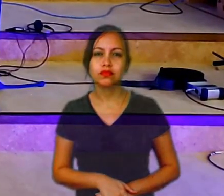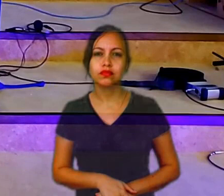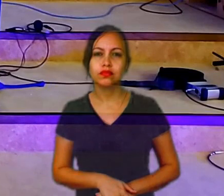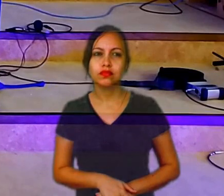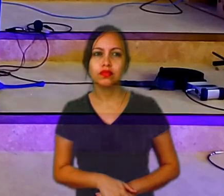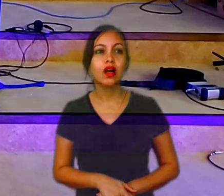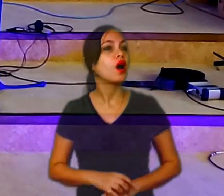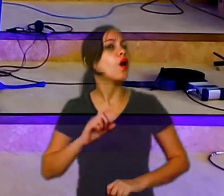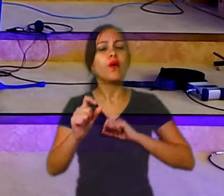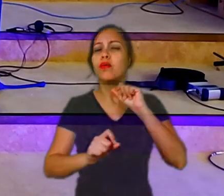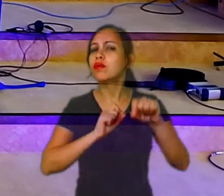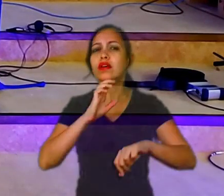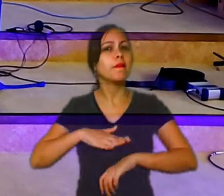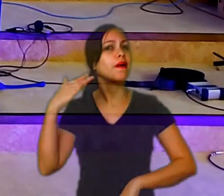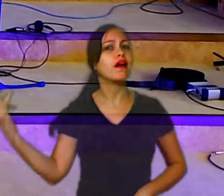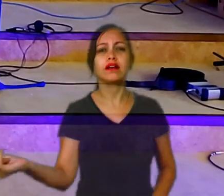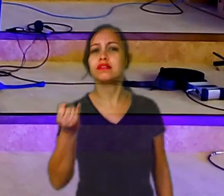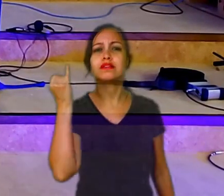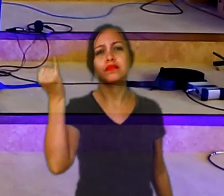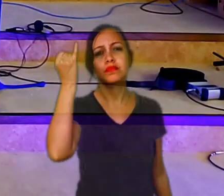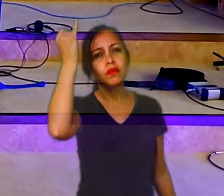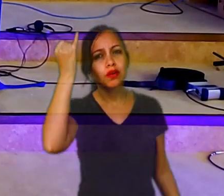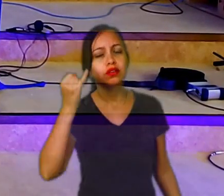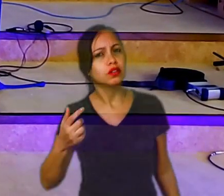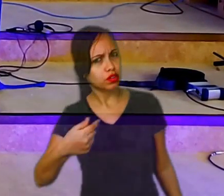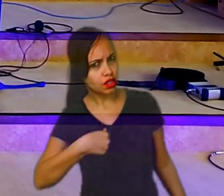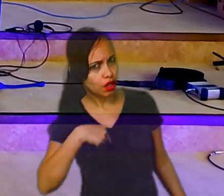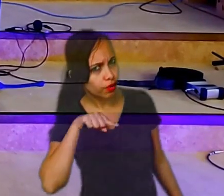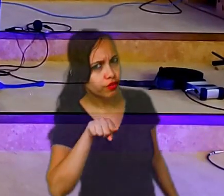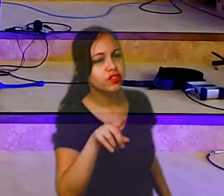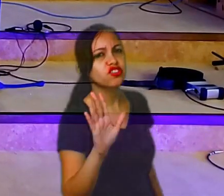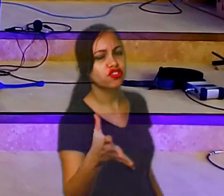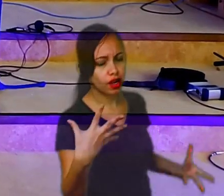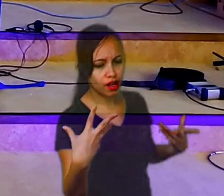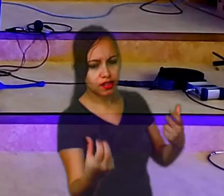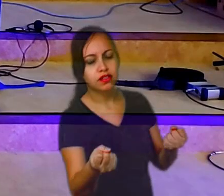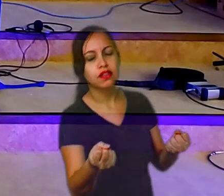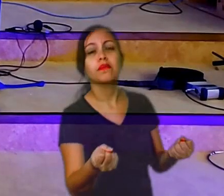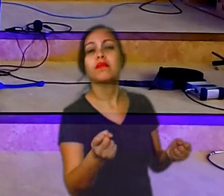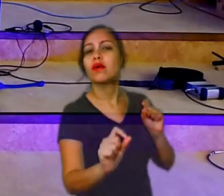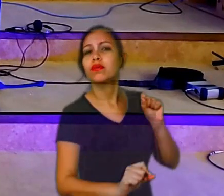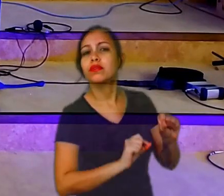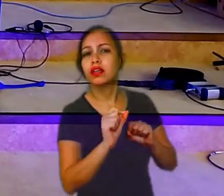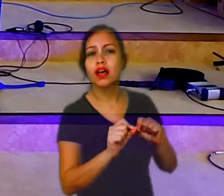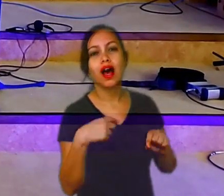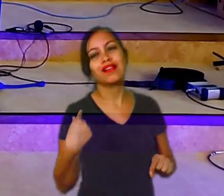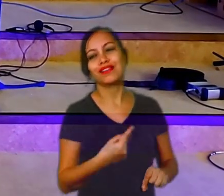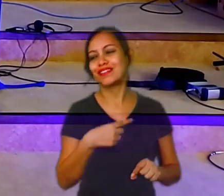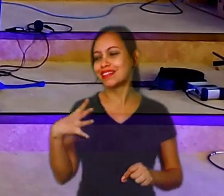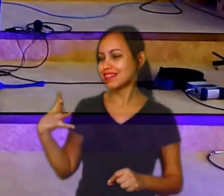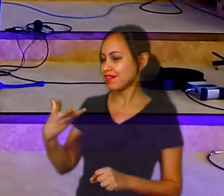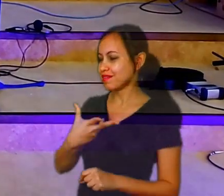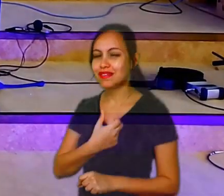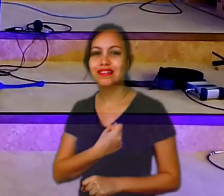de mais importante, o maior prêmio que eu e você já recebemos foi a nossa